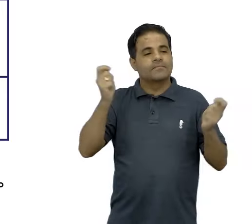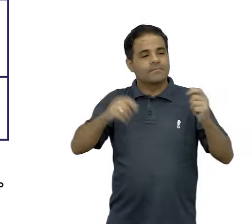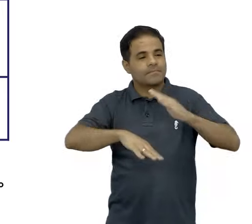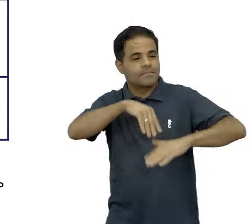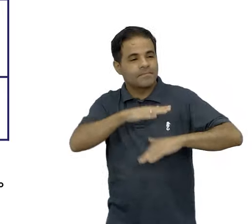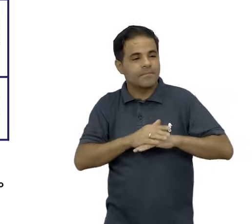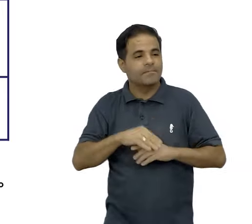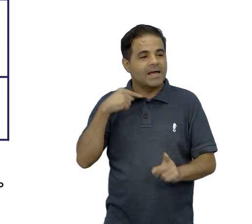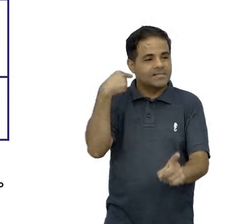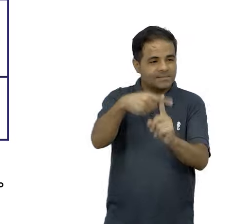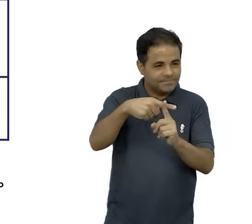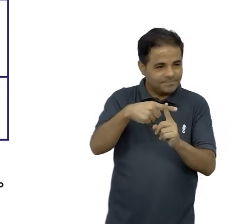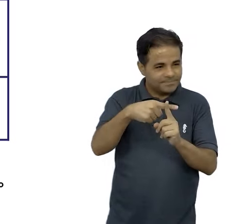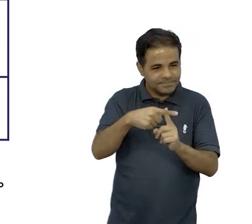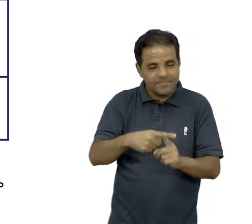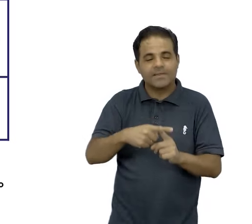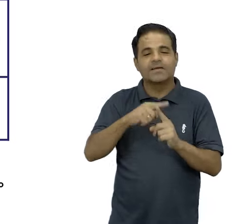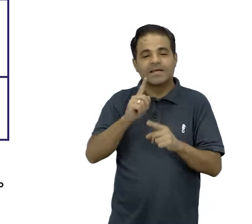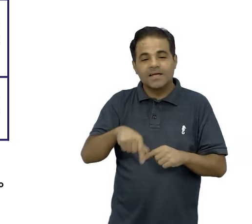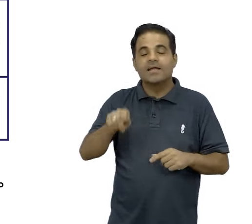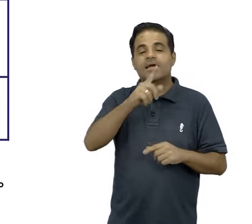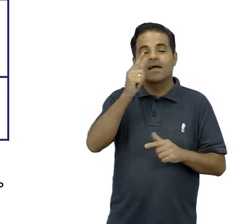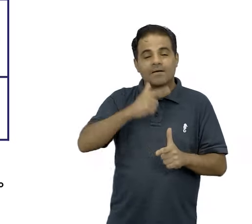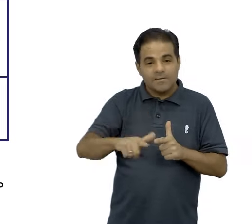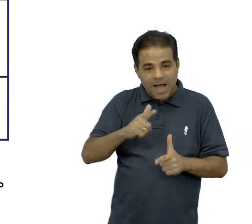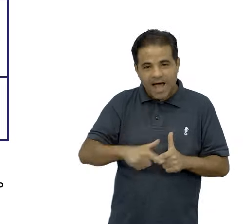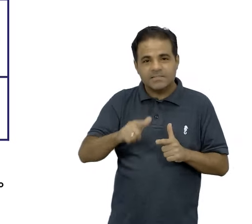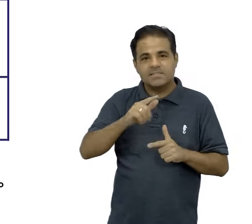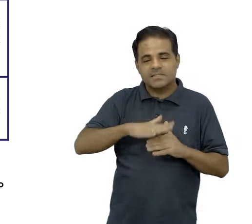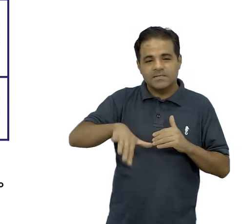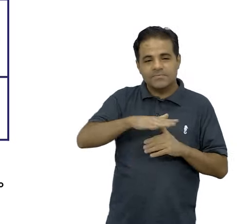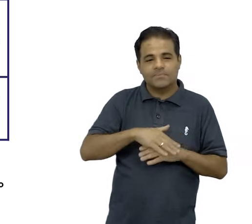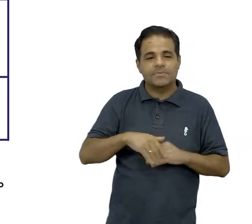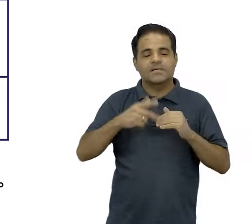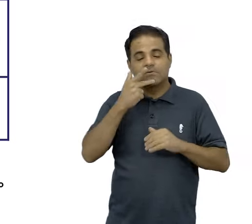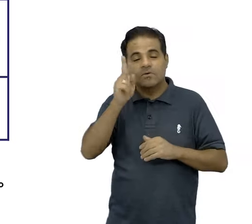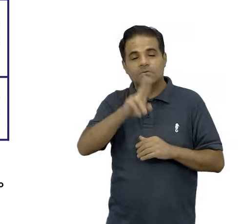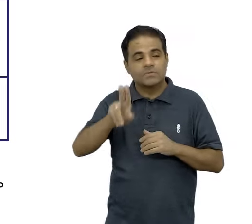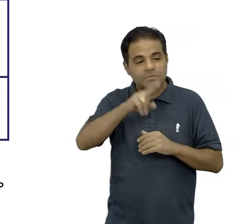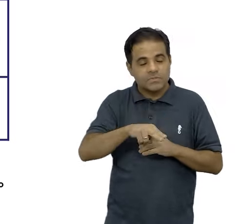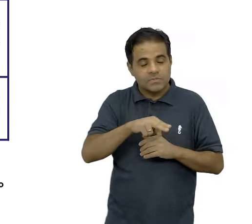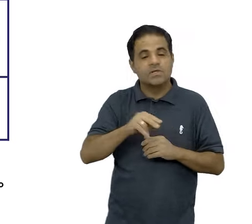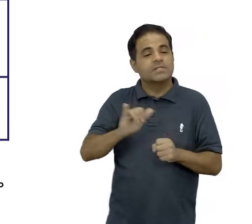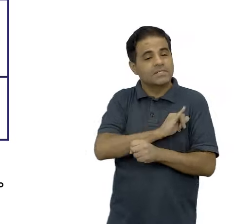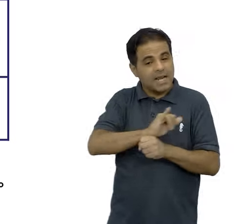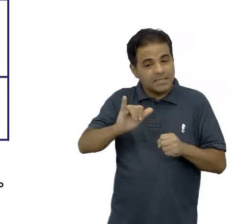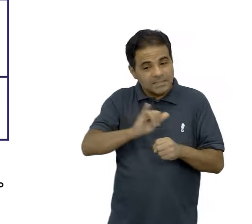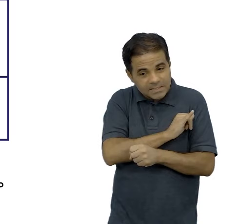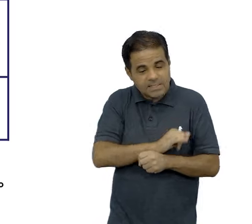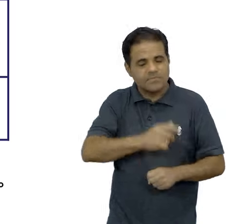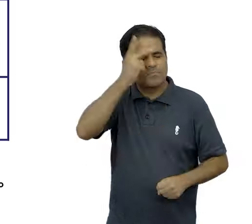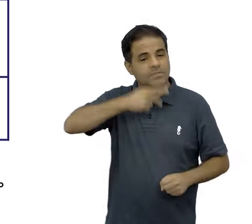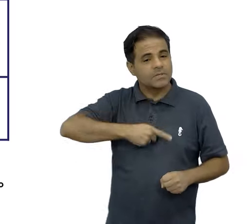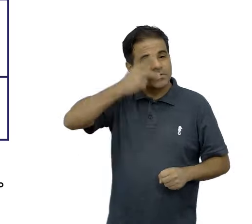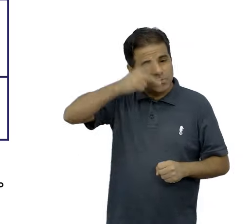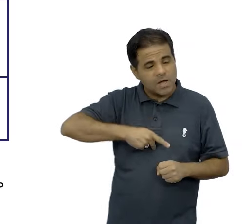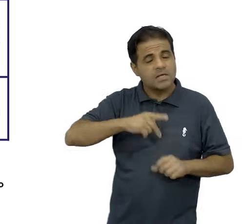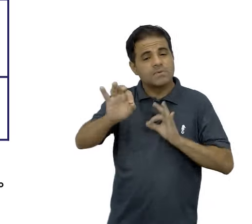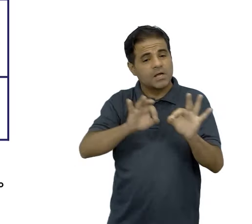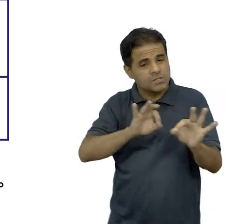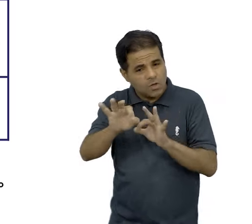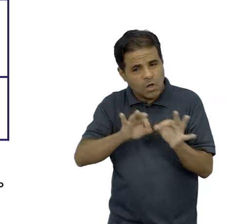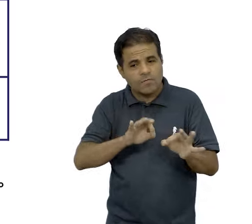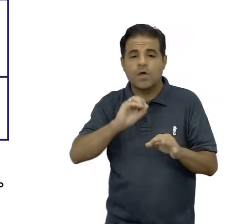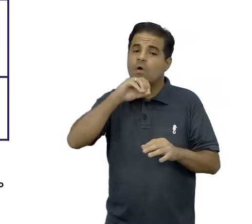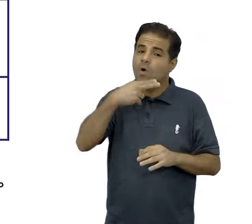adição e subtração dentro das situações problemas, e as crianças vão aí utilizar as estratégias pessoais para